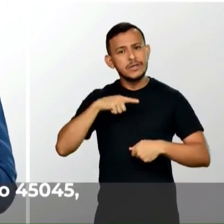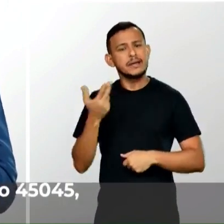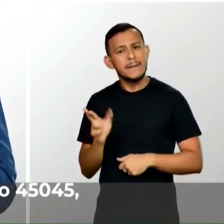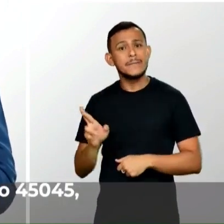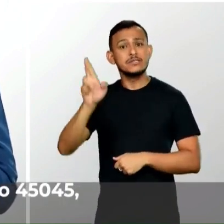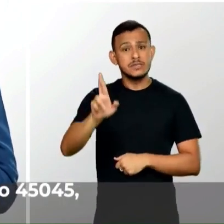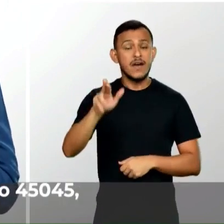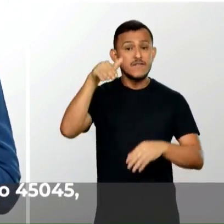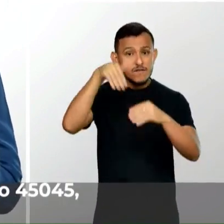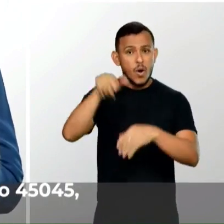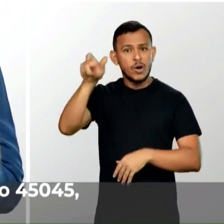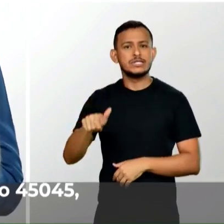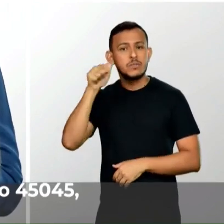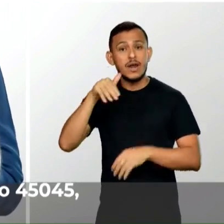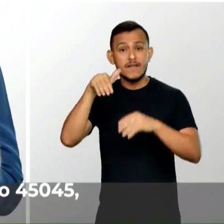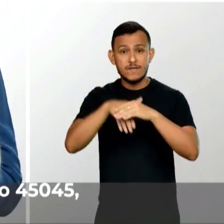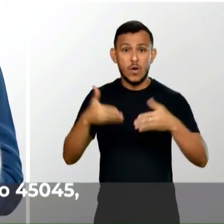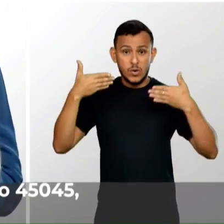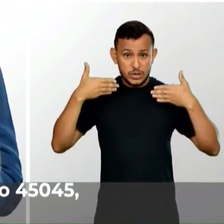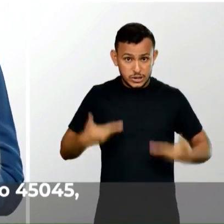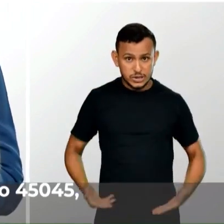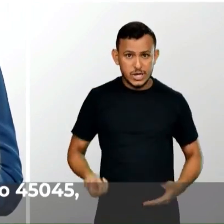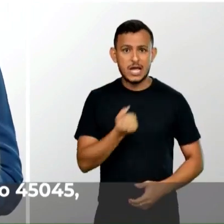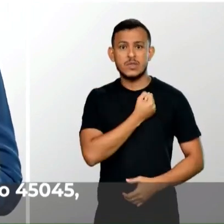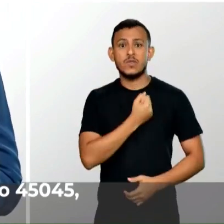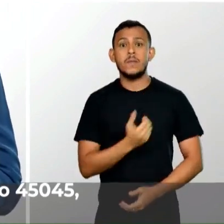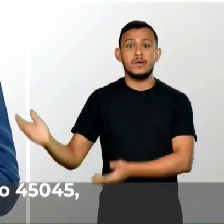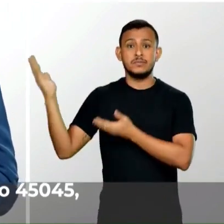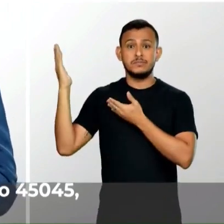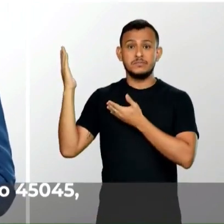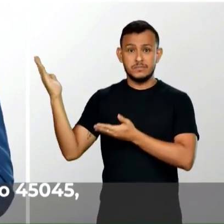e voz. Vote na mulher, vote Nath Herculano,